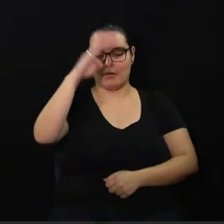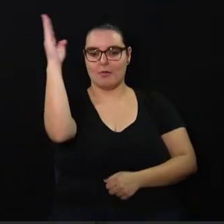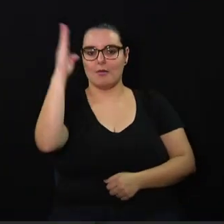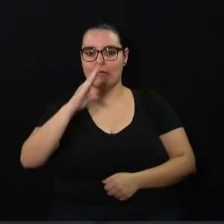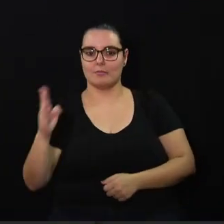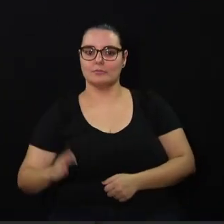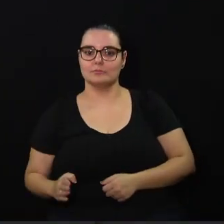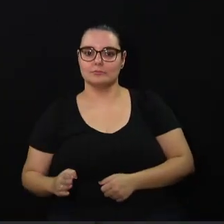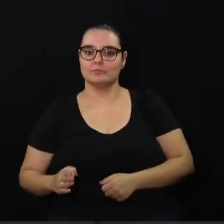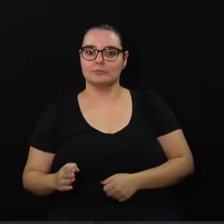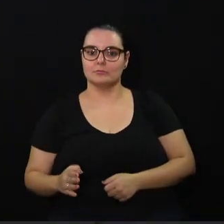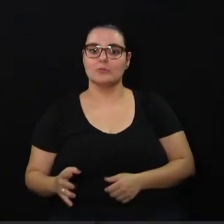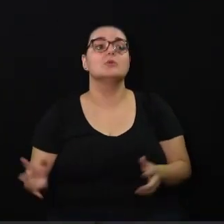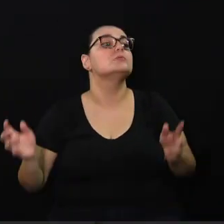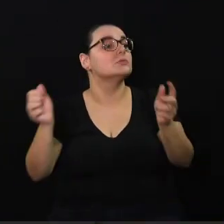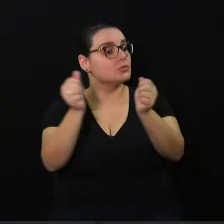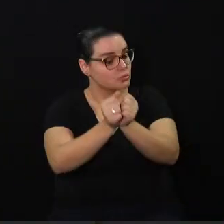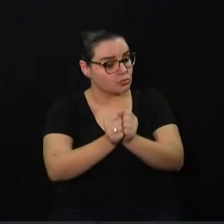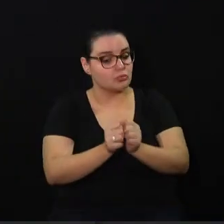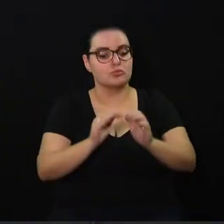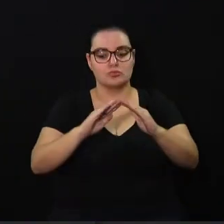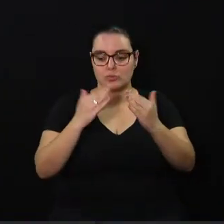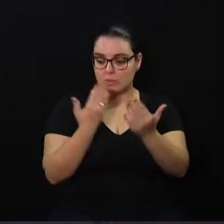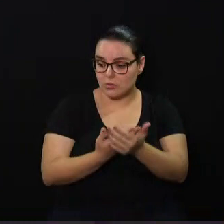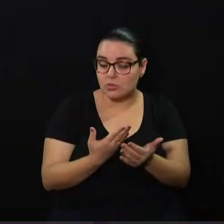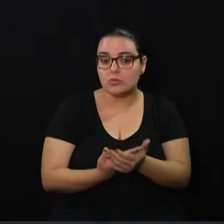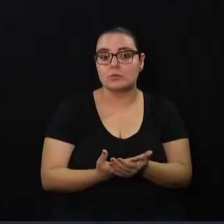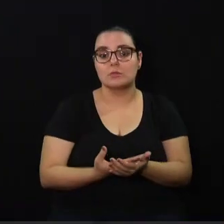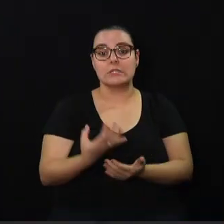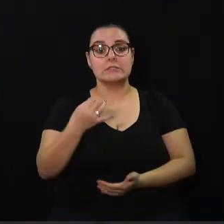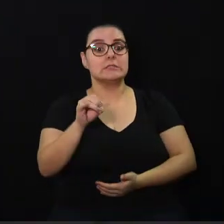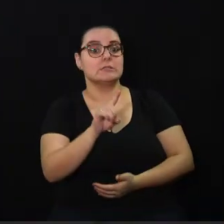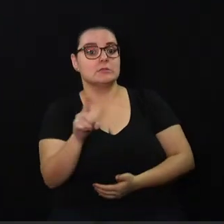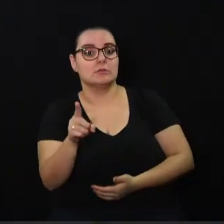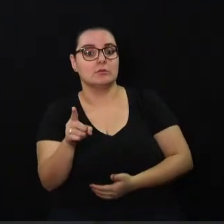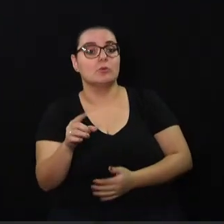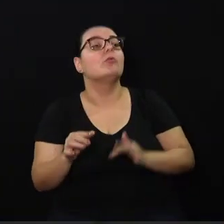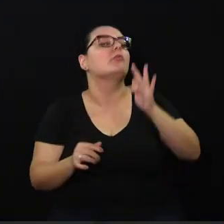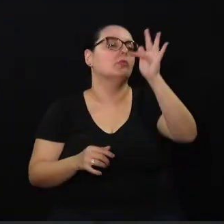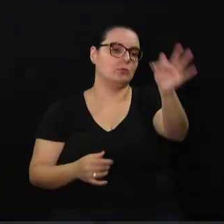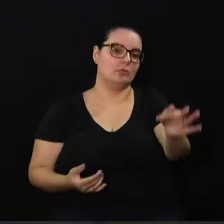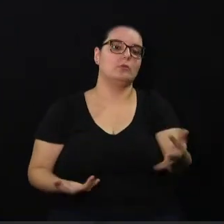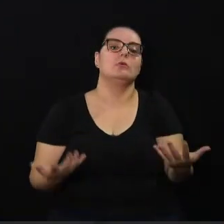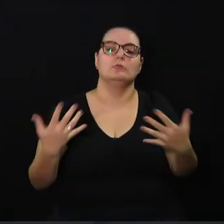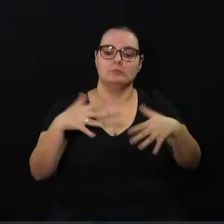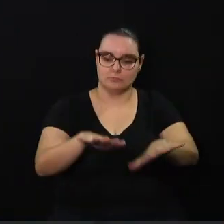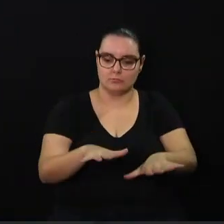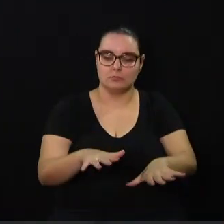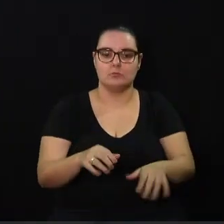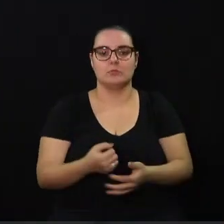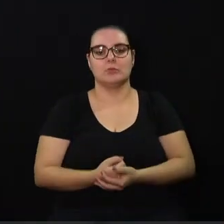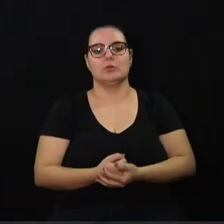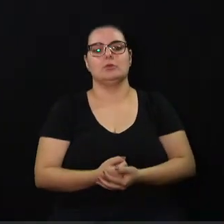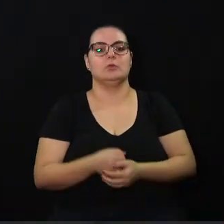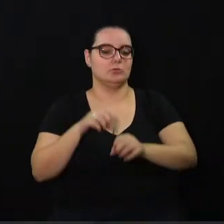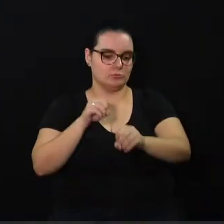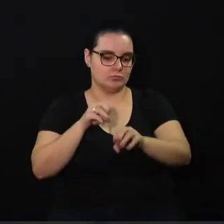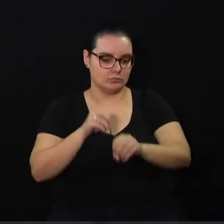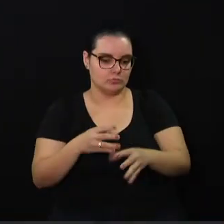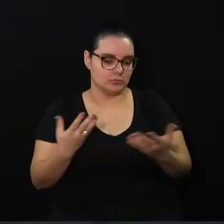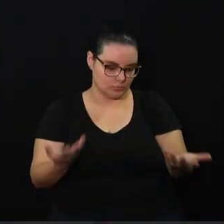lá na escola conosco né se não estão vão estar e vão né vão chegar de alguma